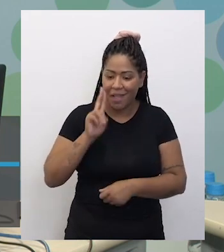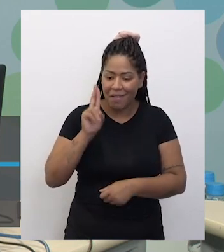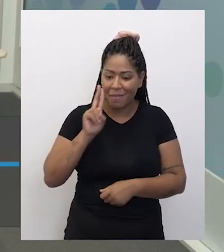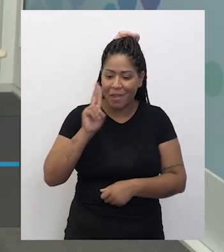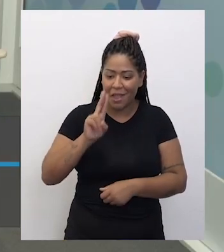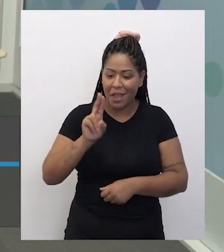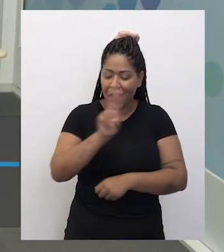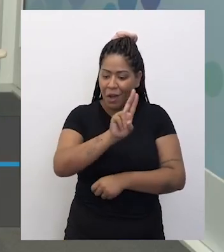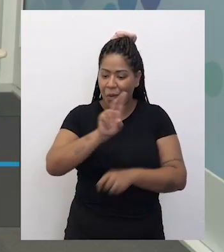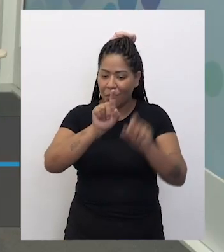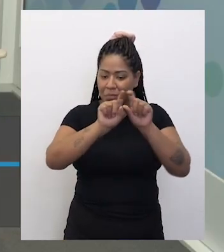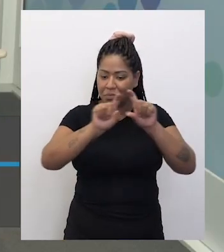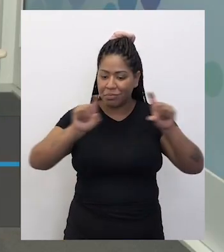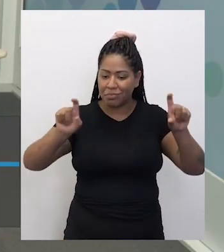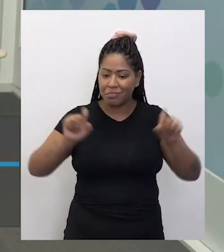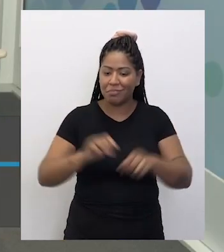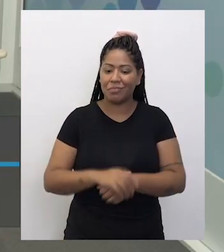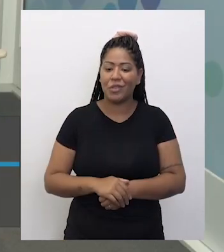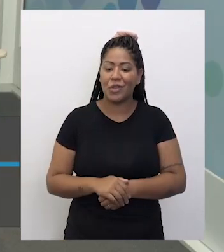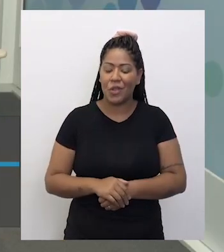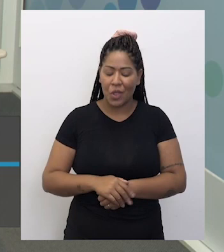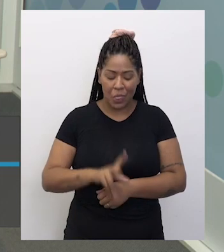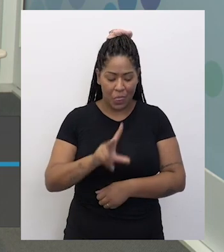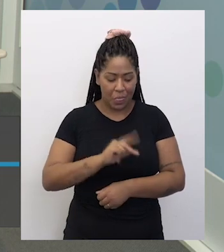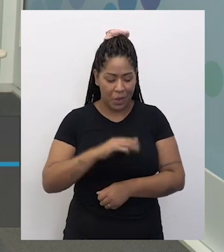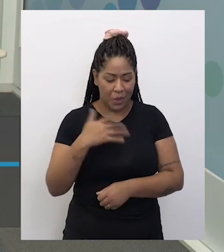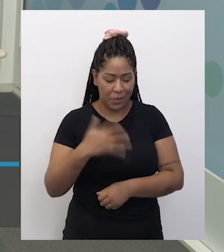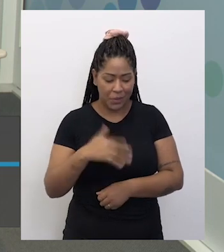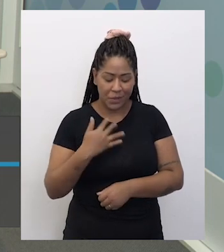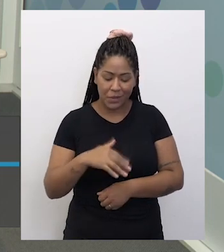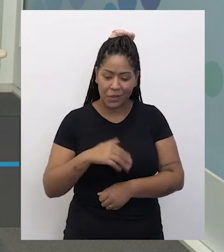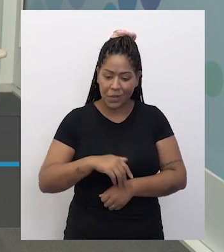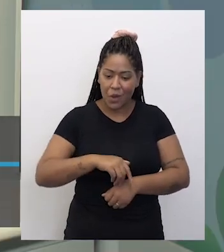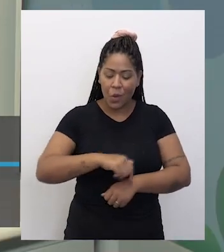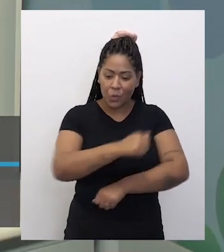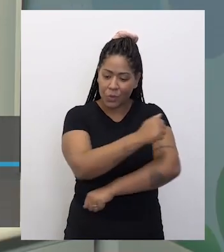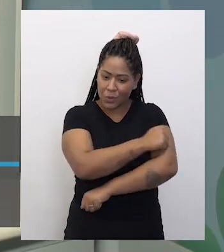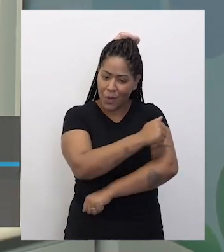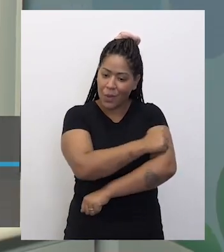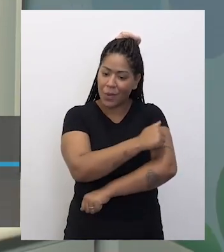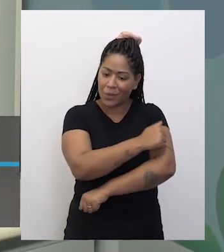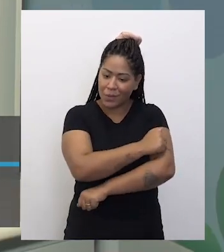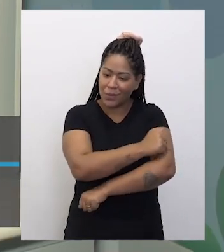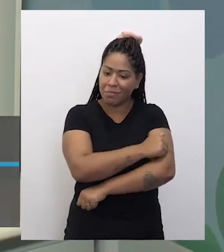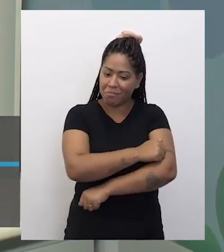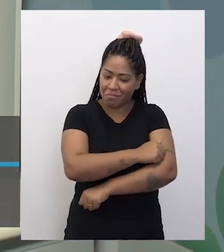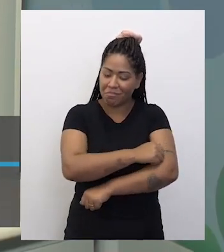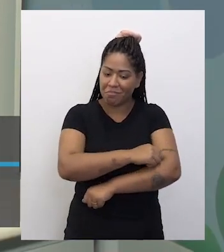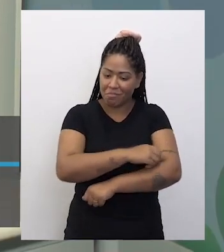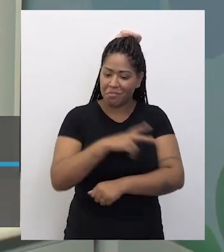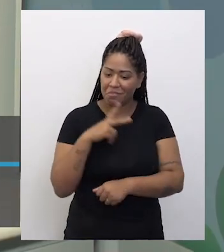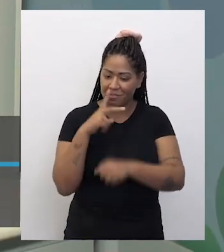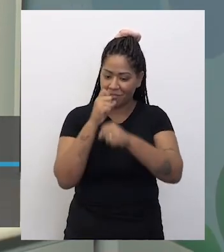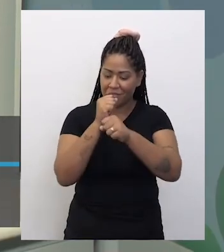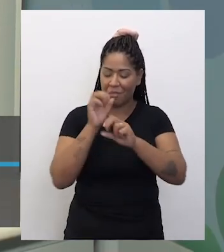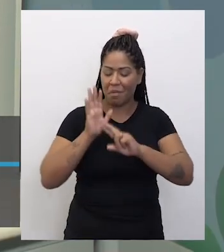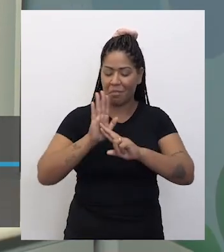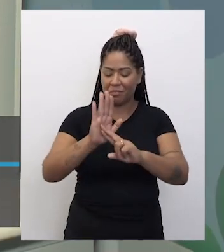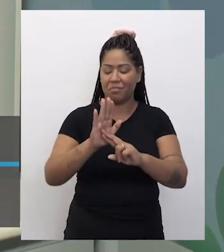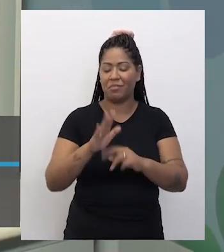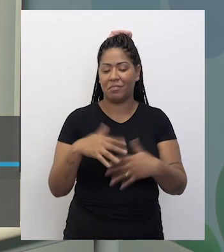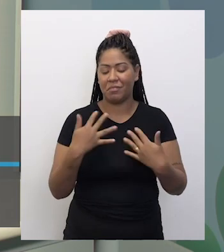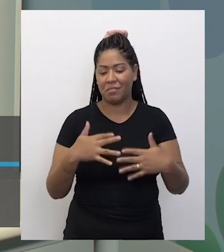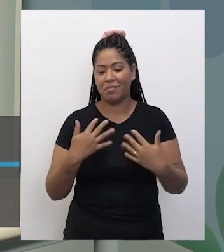Muito bem, né? Realmente as pessoas assim, os alunos são muito criativos mesmo. Olha, Criatividade, eu gostei de ver. Então,